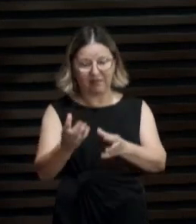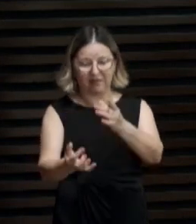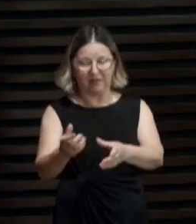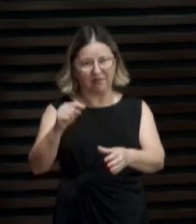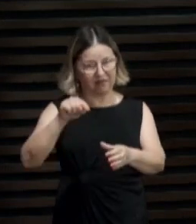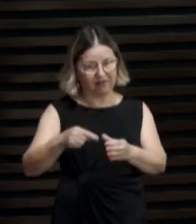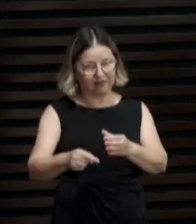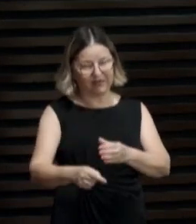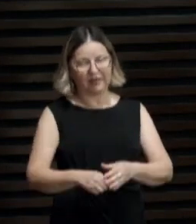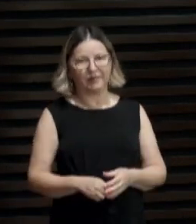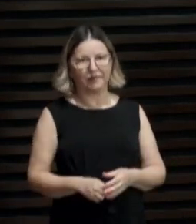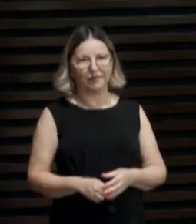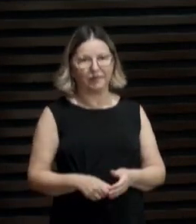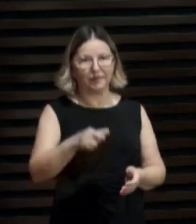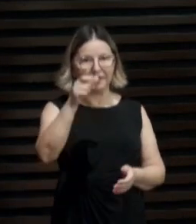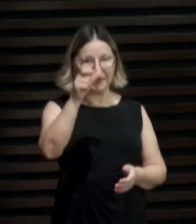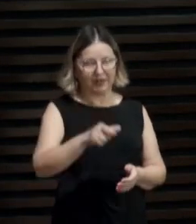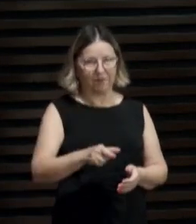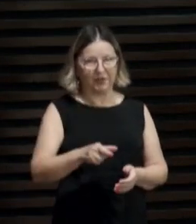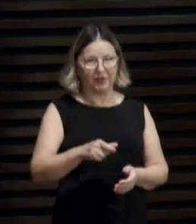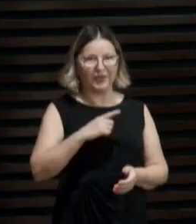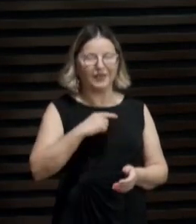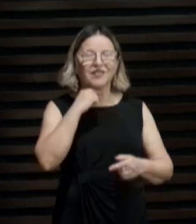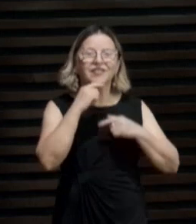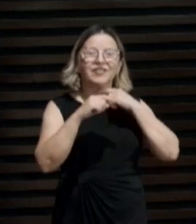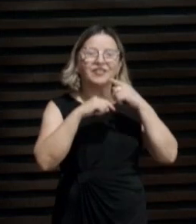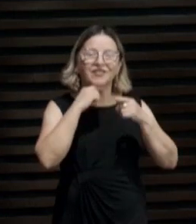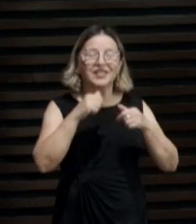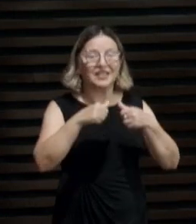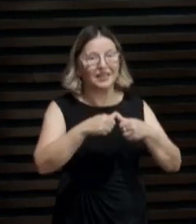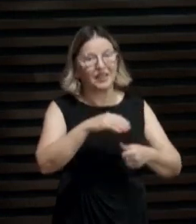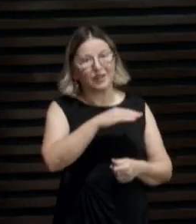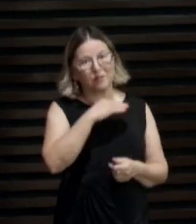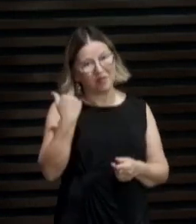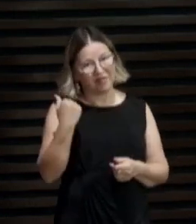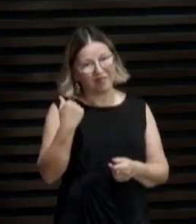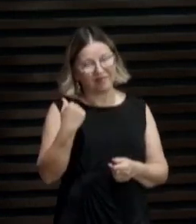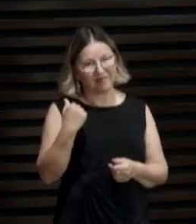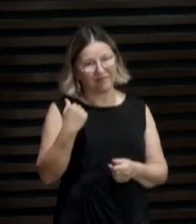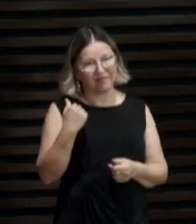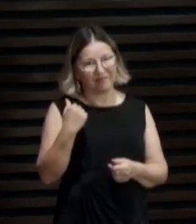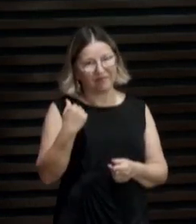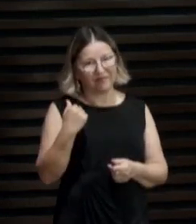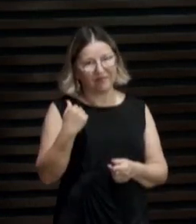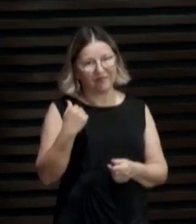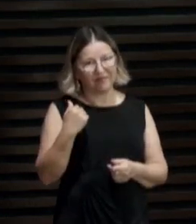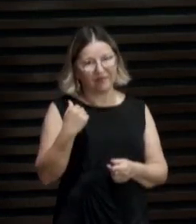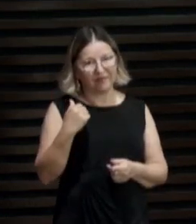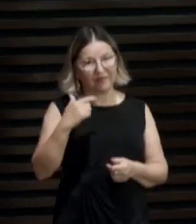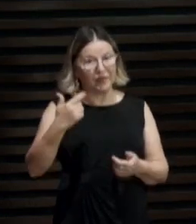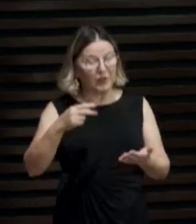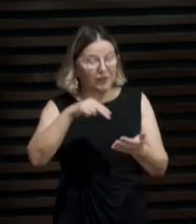está morto, ele está caminhando para a perdição eterna. Ele não tem a sua vida o absoluto da palavra de